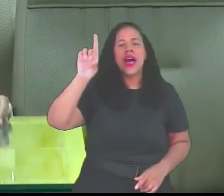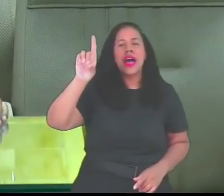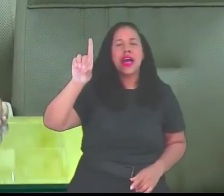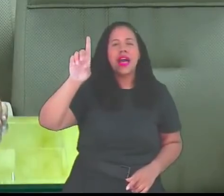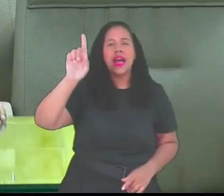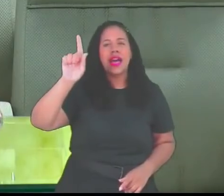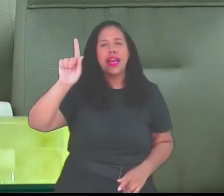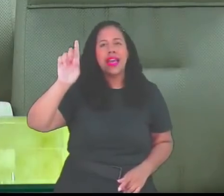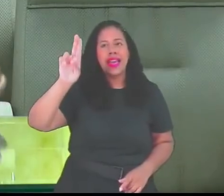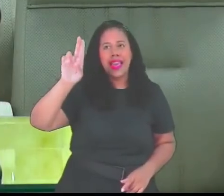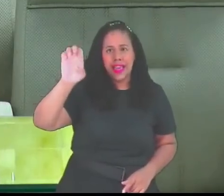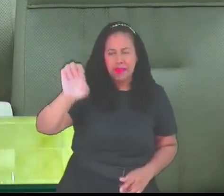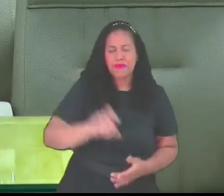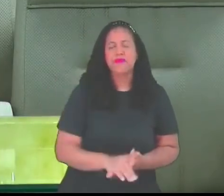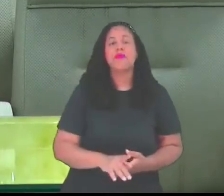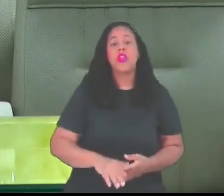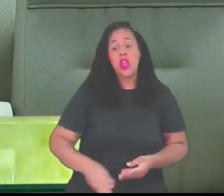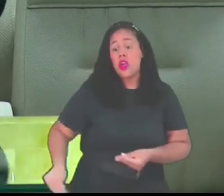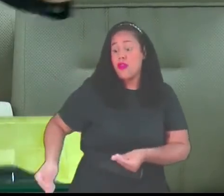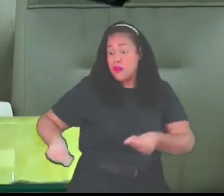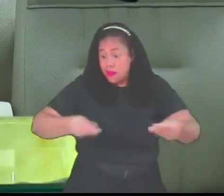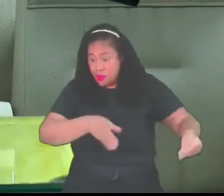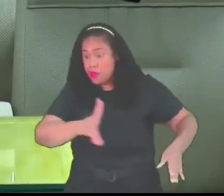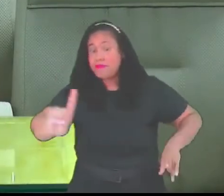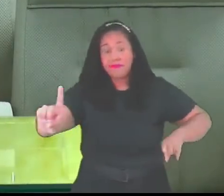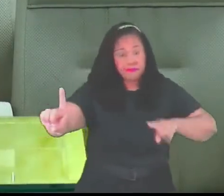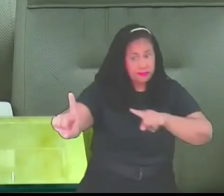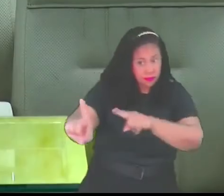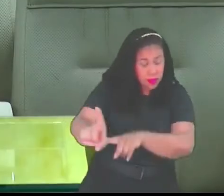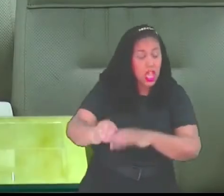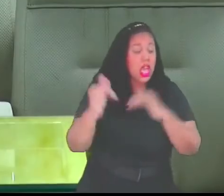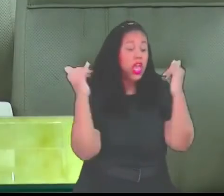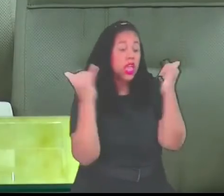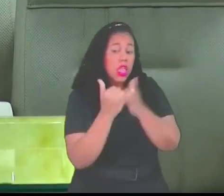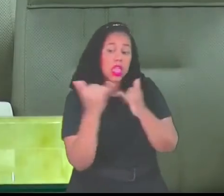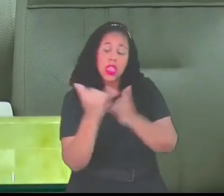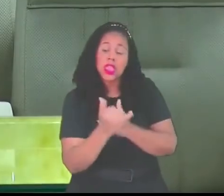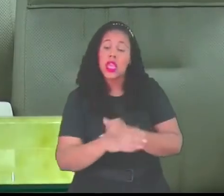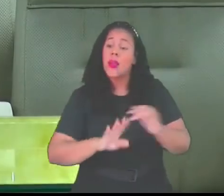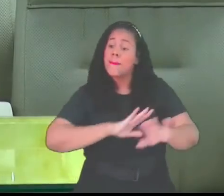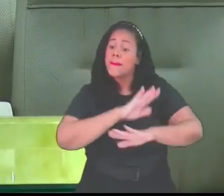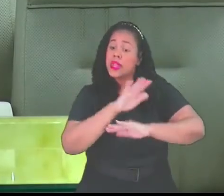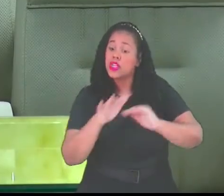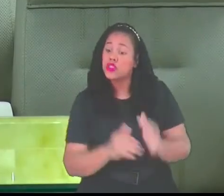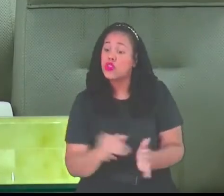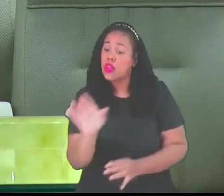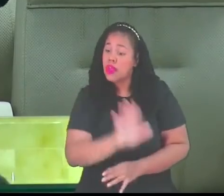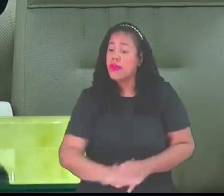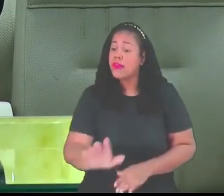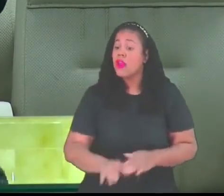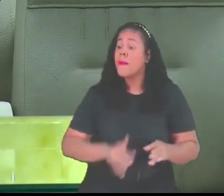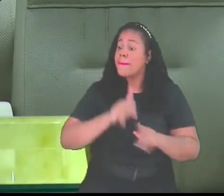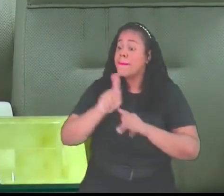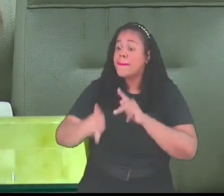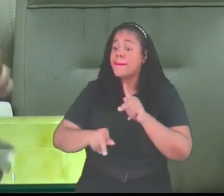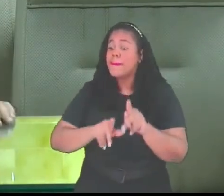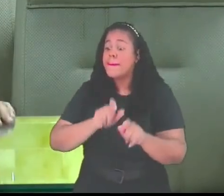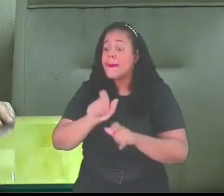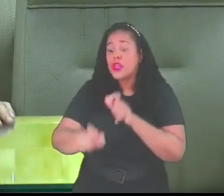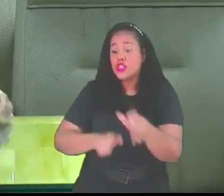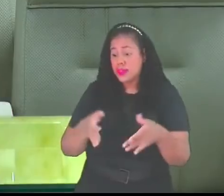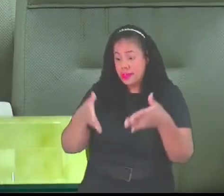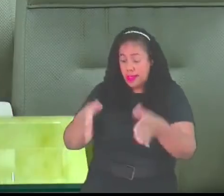Ezequias e diga para ele, para todo o acampamento, todas as pessoas que estão dentro do Reino do